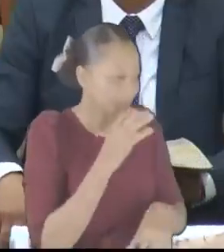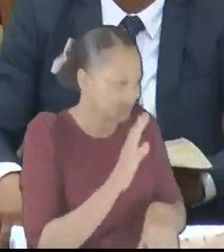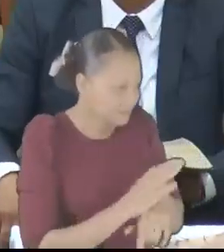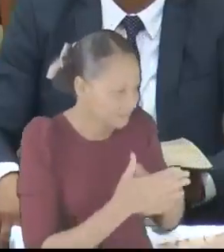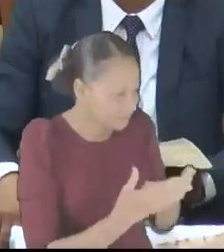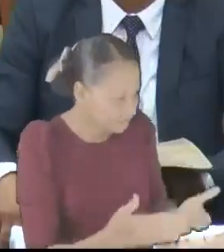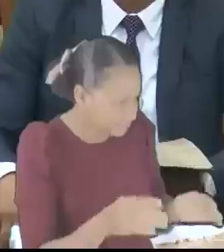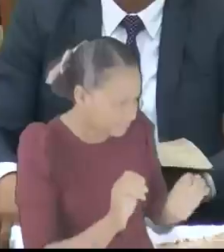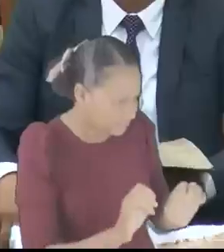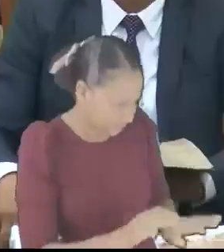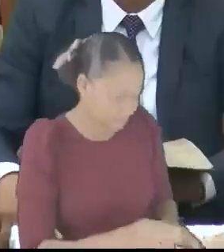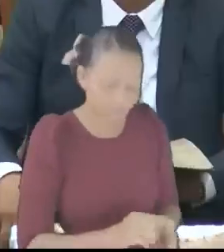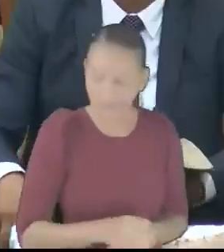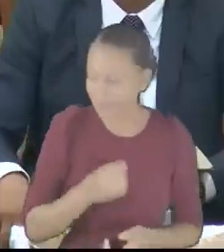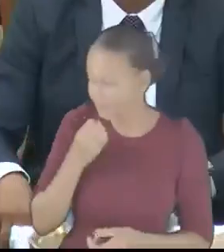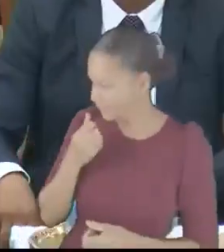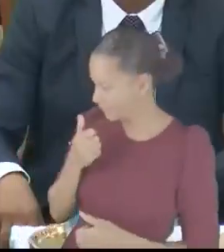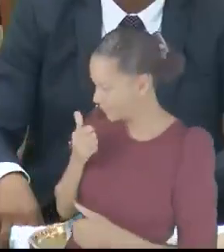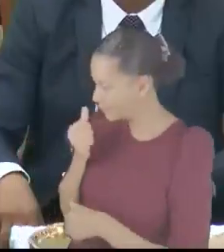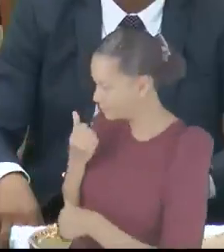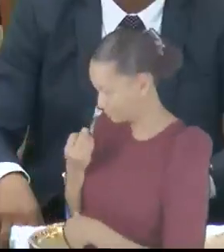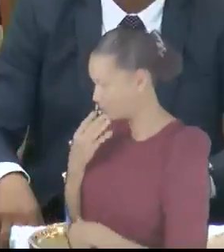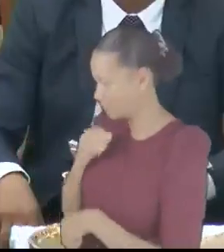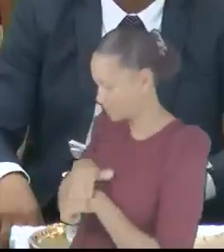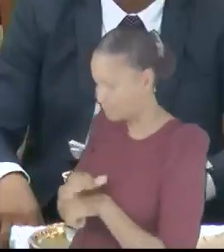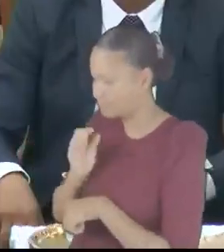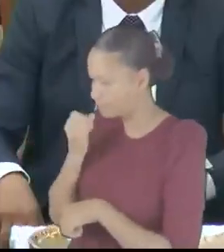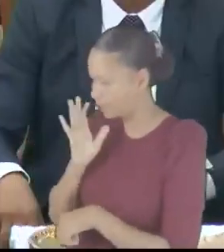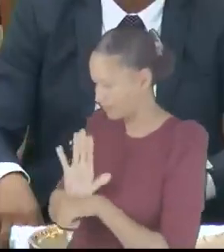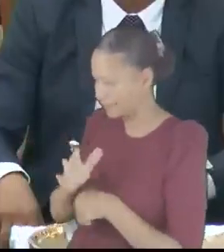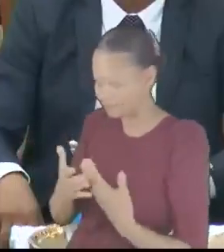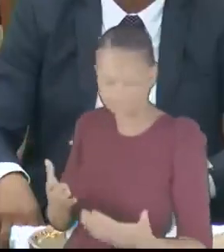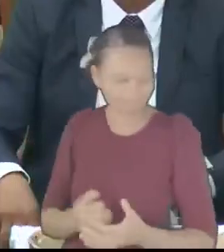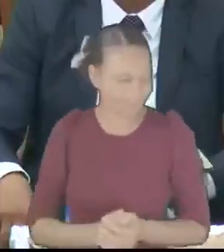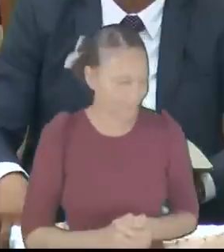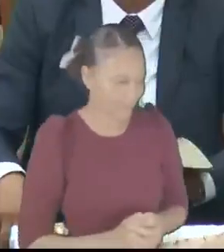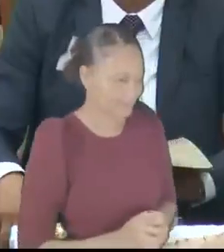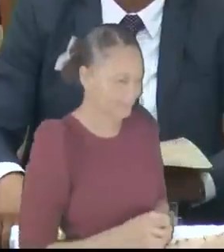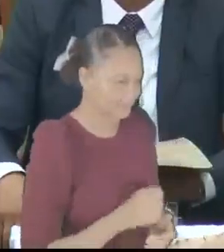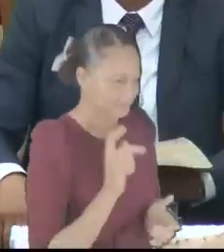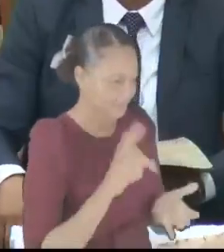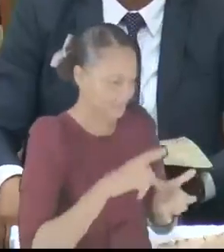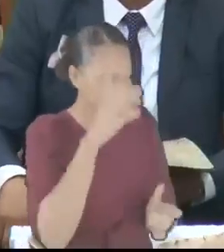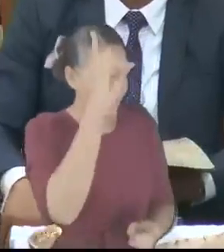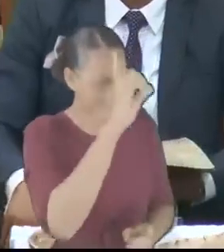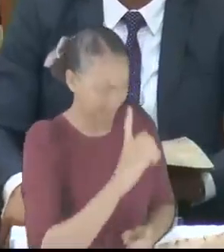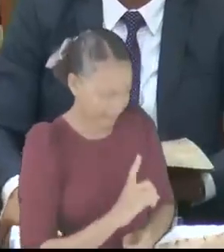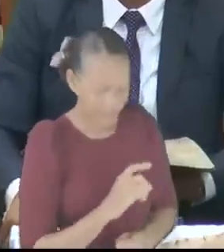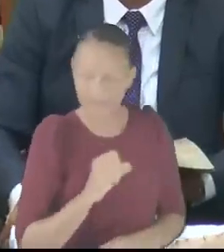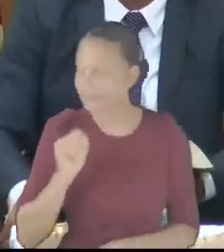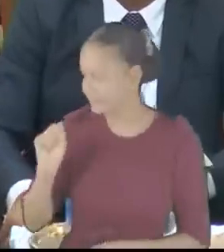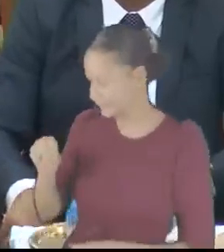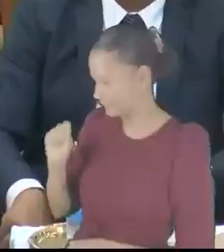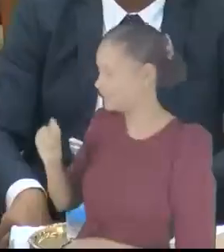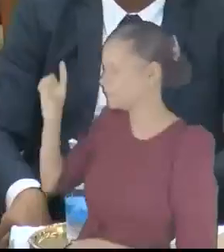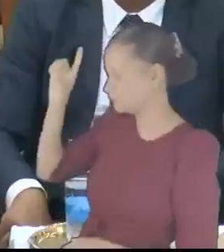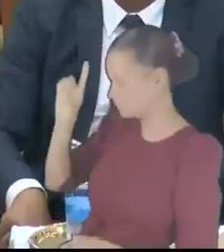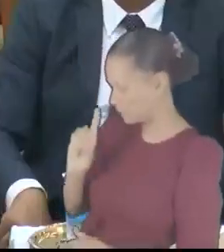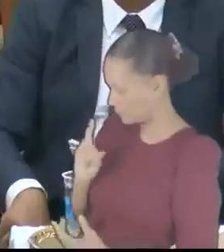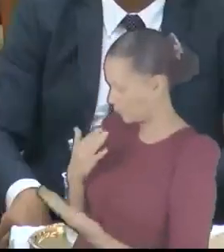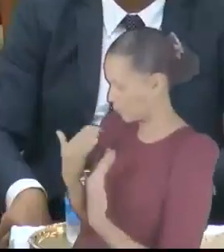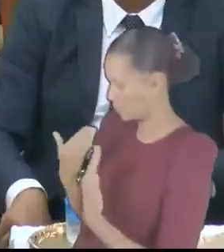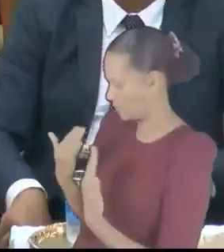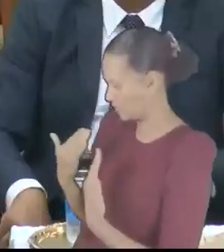tarde, senhora. Ela disse: boa tarde. Se é verdade que Deus desce para falar com a senhora? Ela disse: é verdade, ministro, Deus desce para